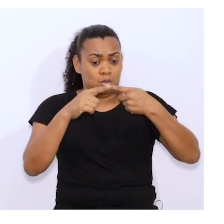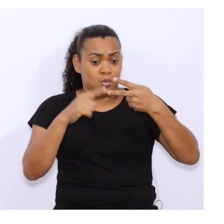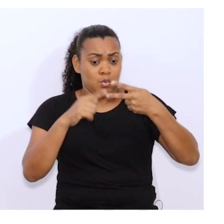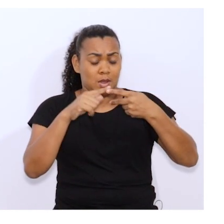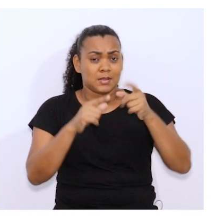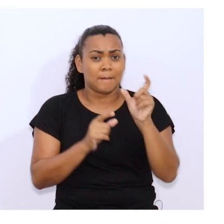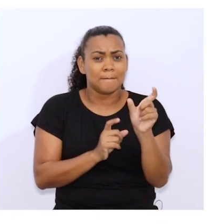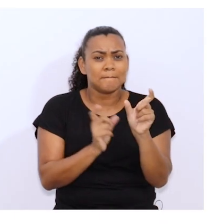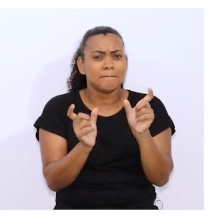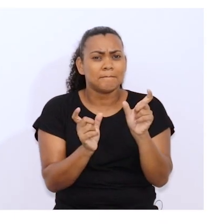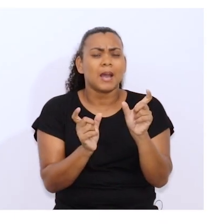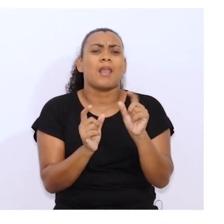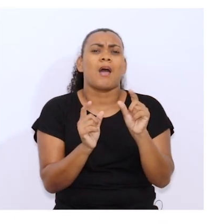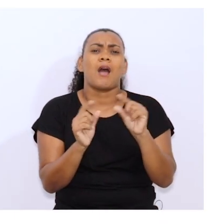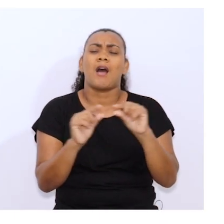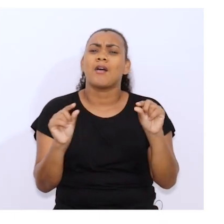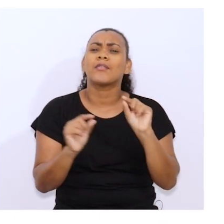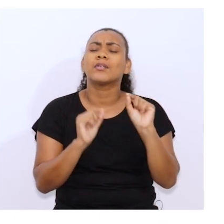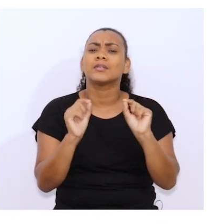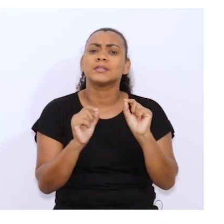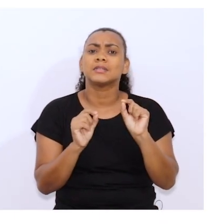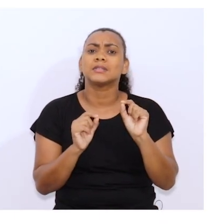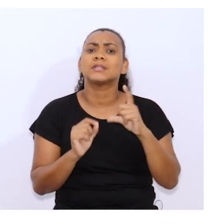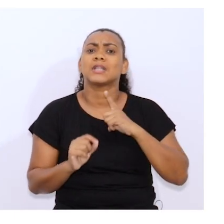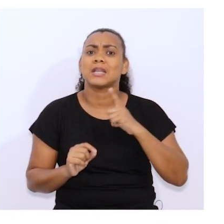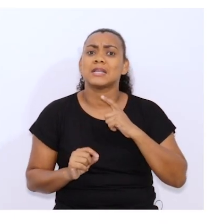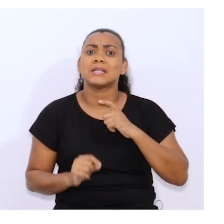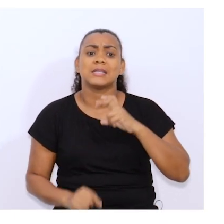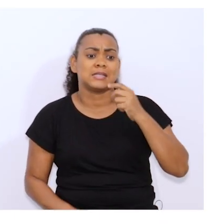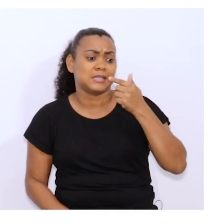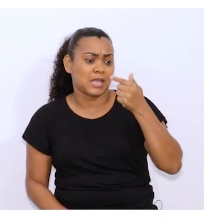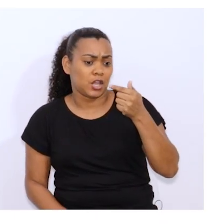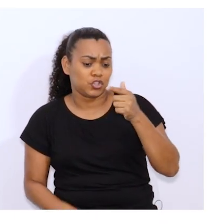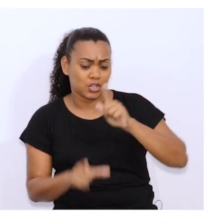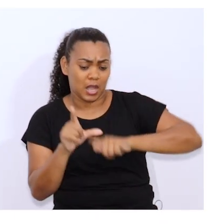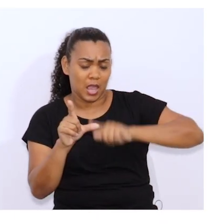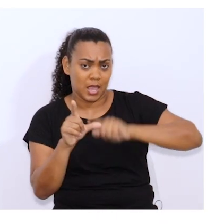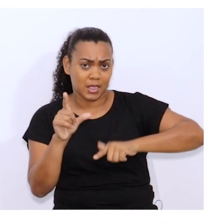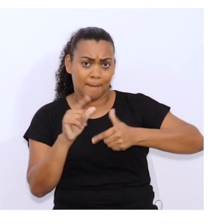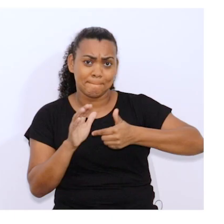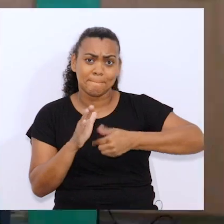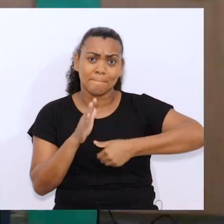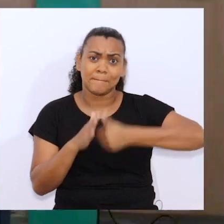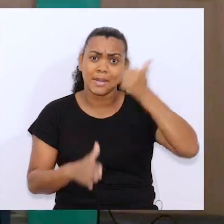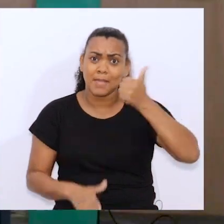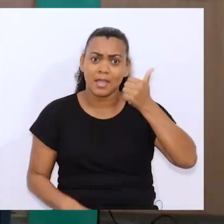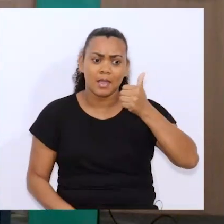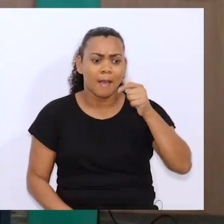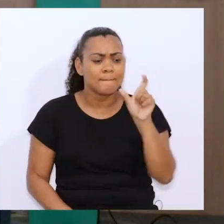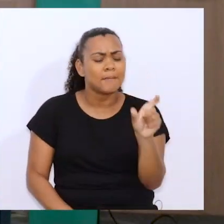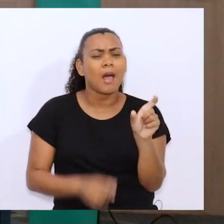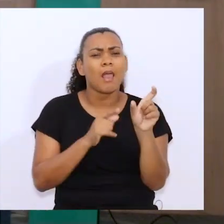palavras, ambas têm 7 letras. A primeira palavra,